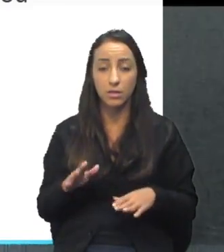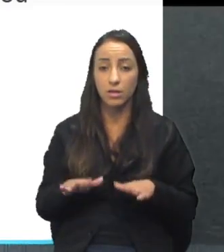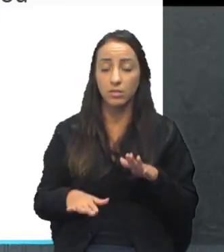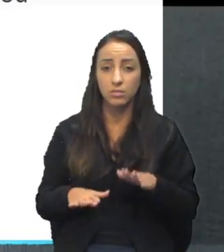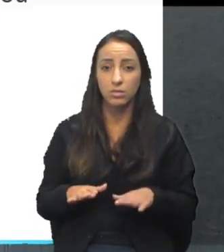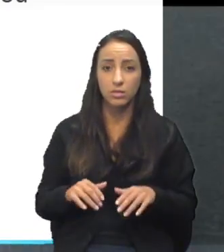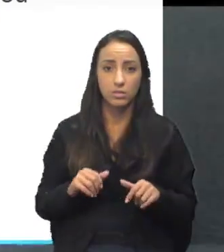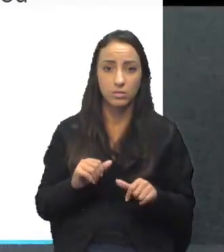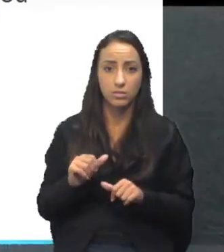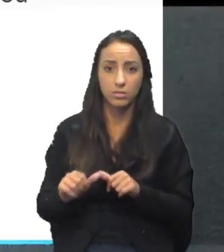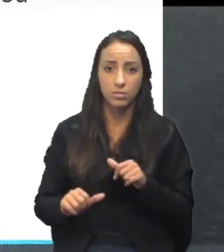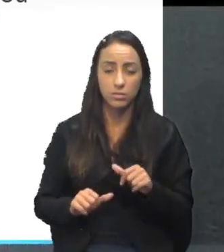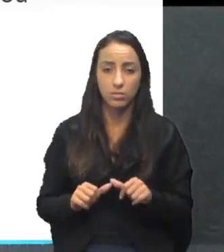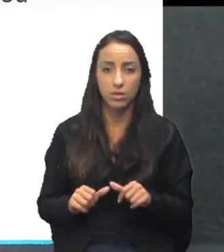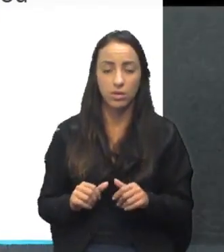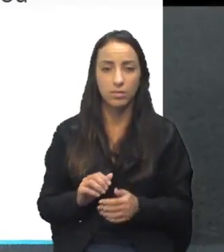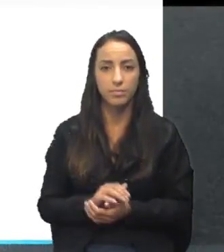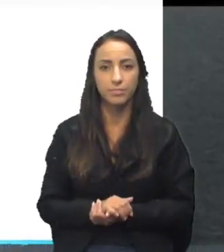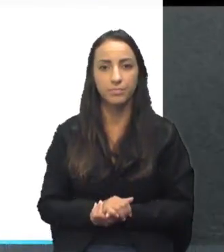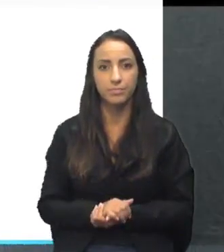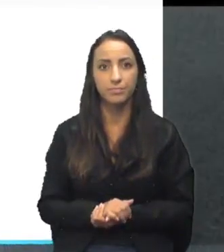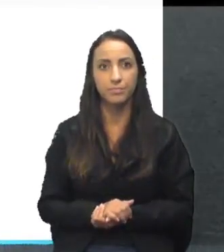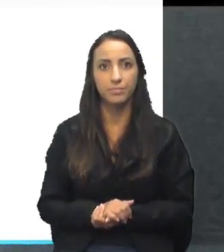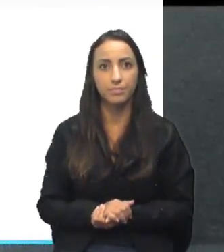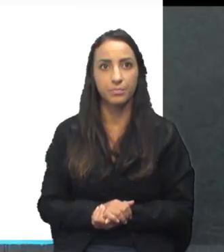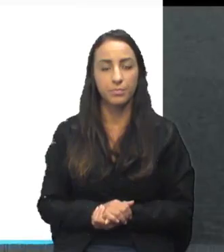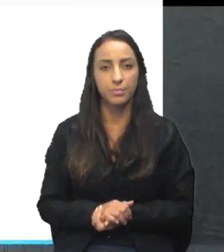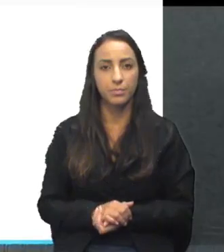vezes, um afrouxamento.